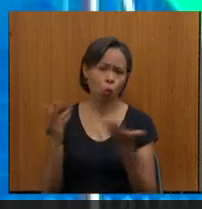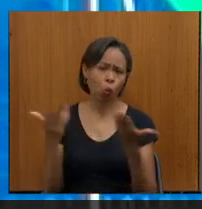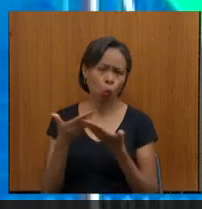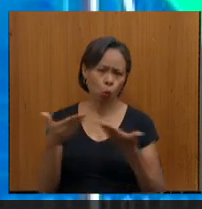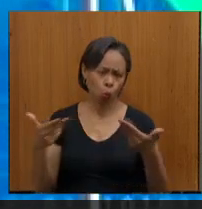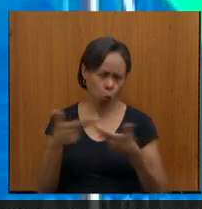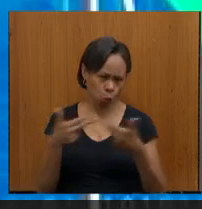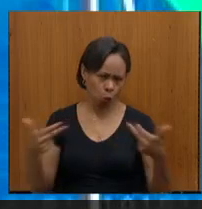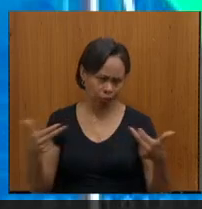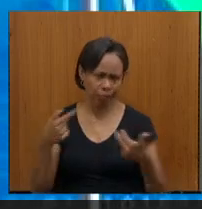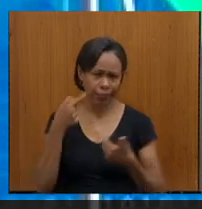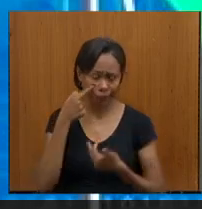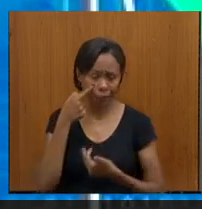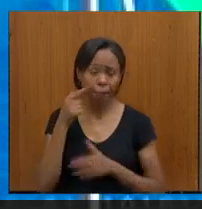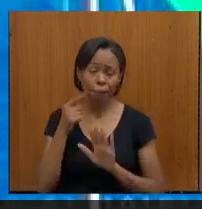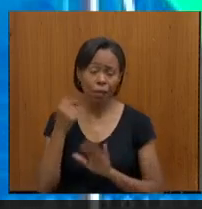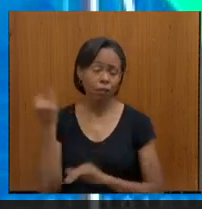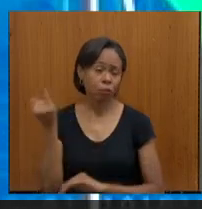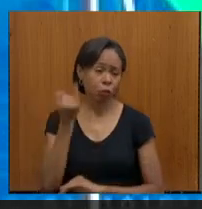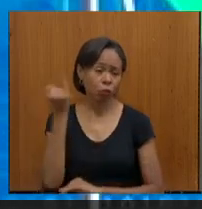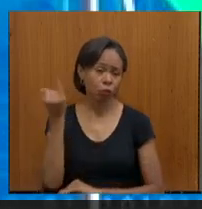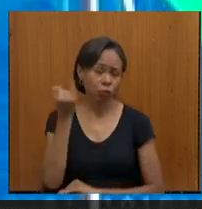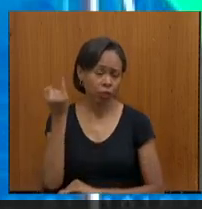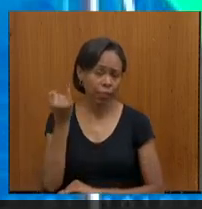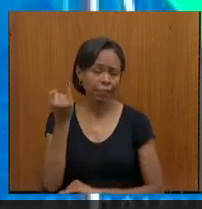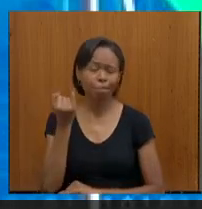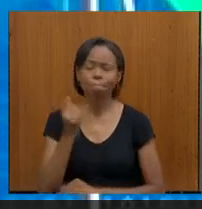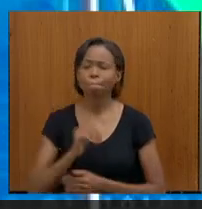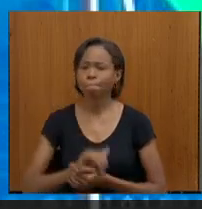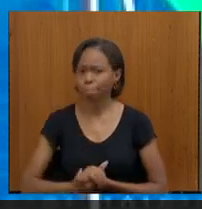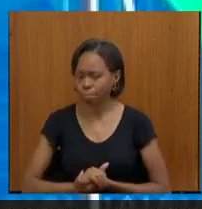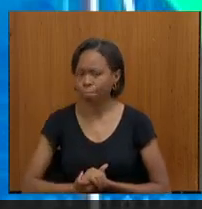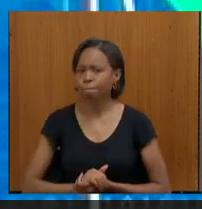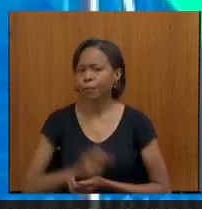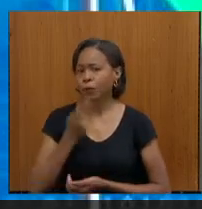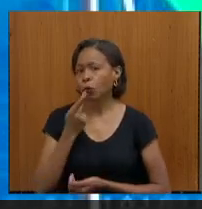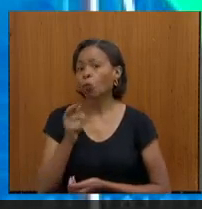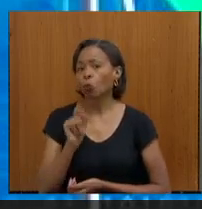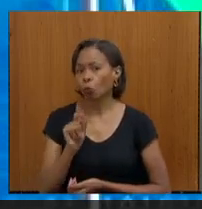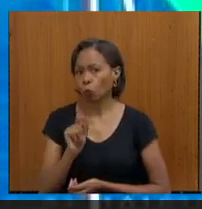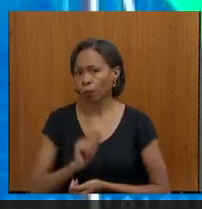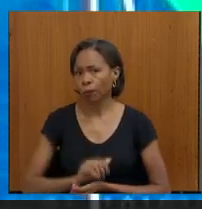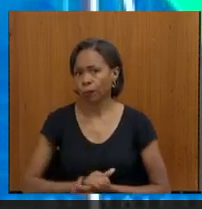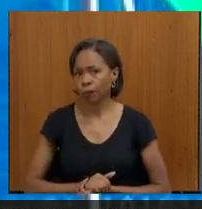a gente eu acho que interessante que a gente importante de soltar uma